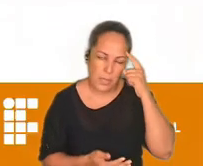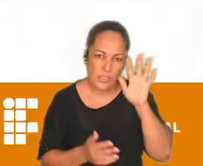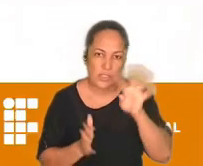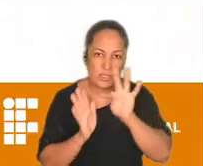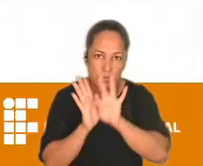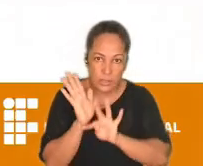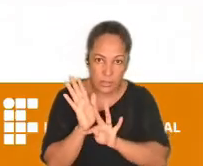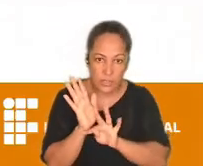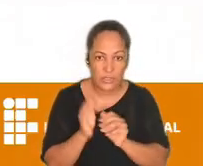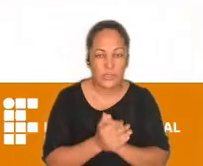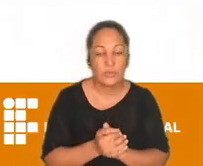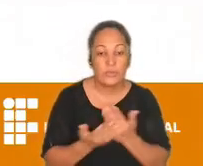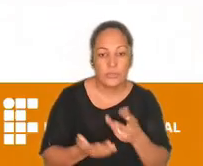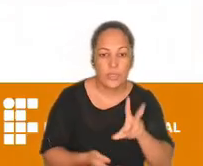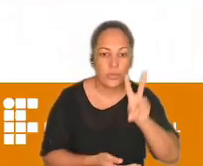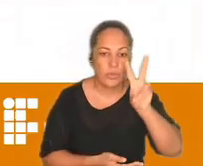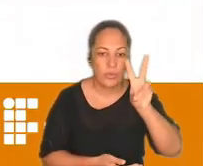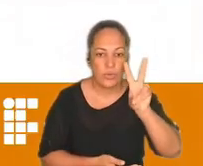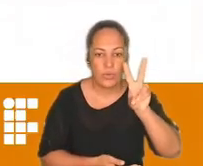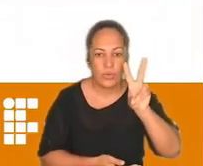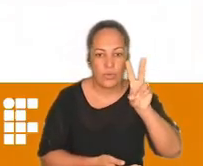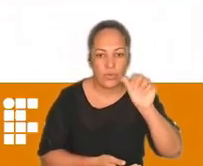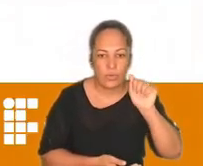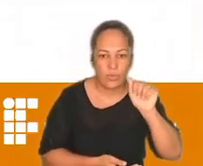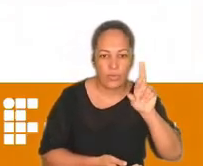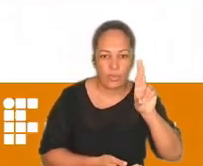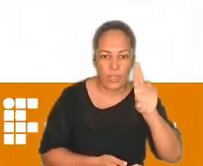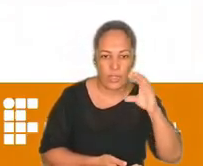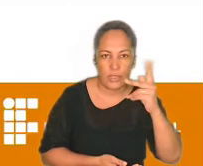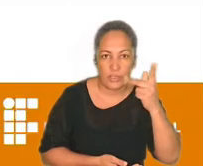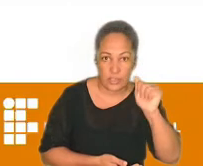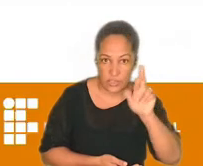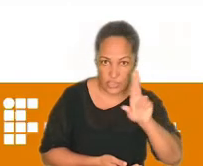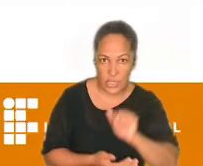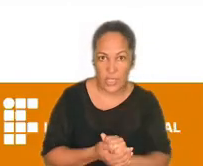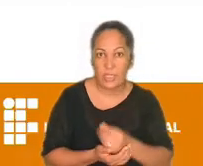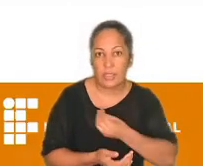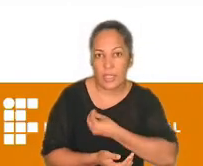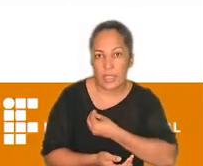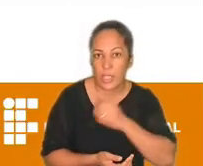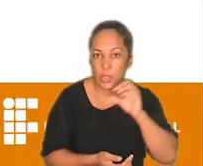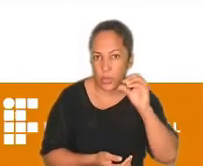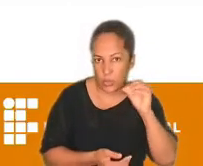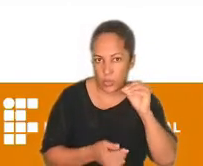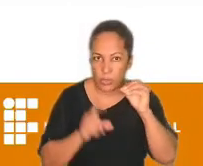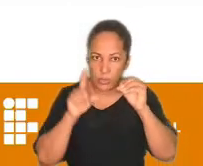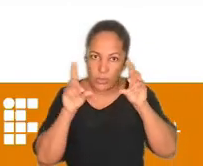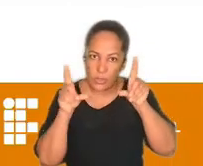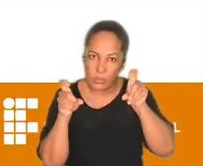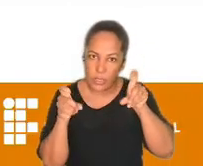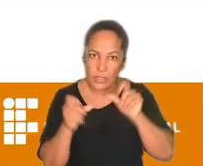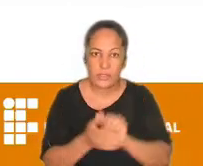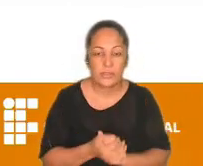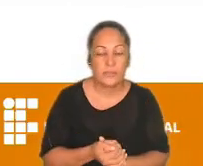O varchar sempre vai vir acompanhado, né, com um número entre parênteses, tá bom? Então, eu vou explicar daqui a pouco o que é esse número. Outro